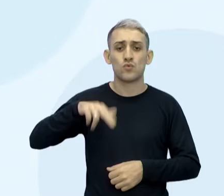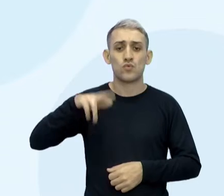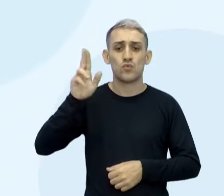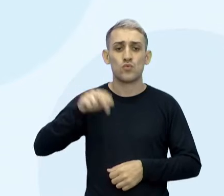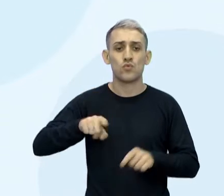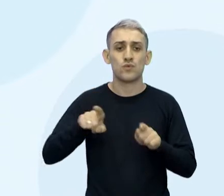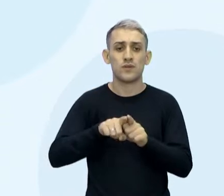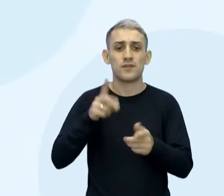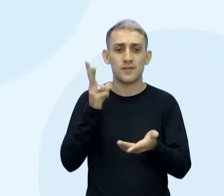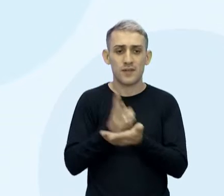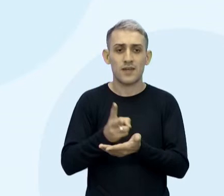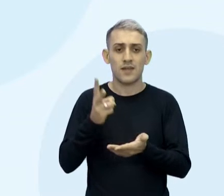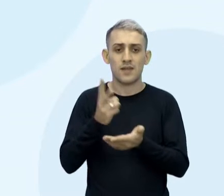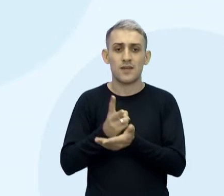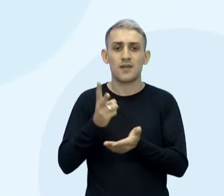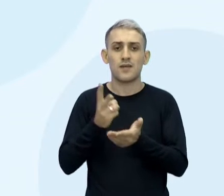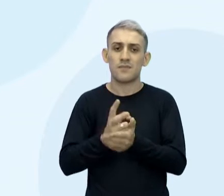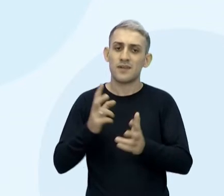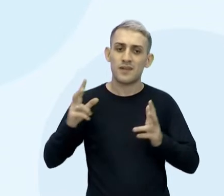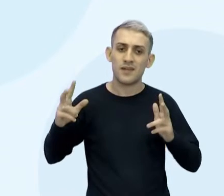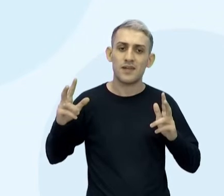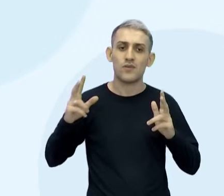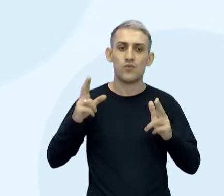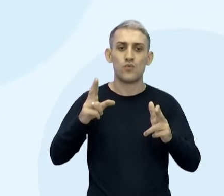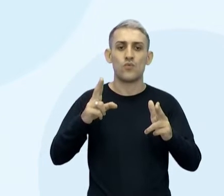que permanece sempre